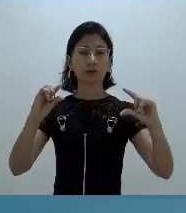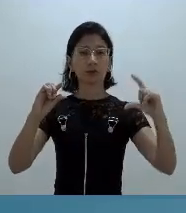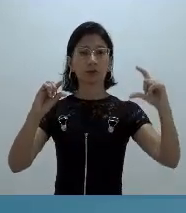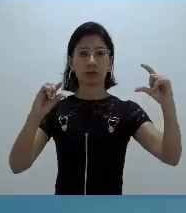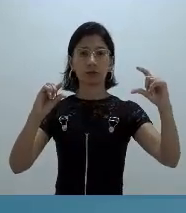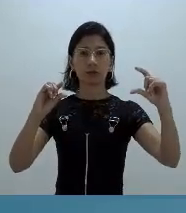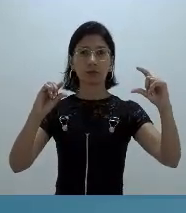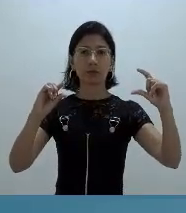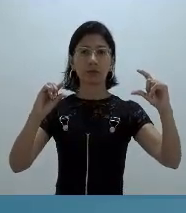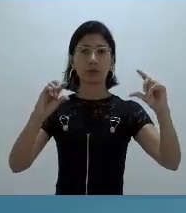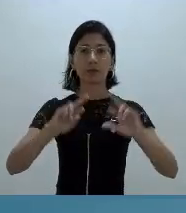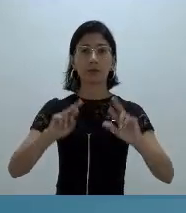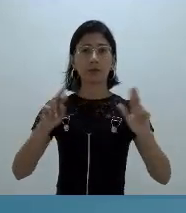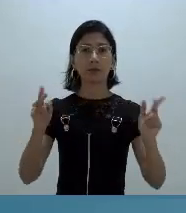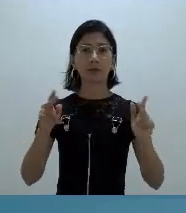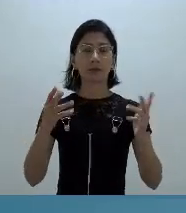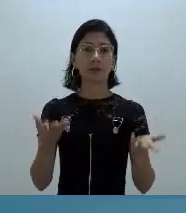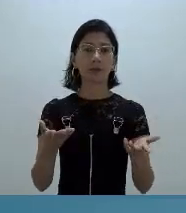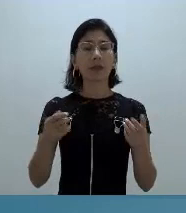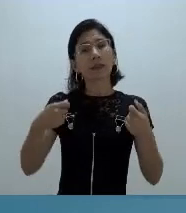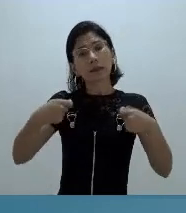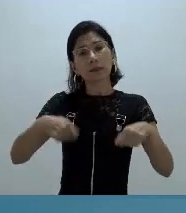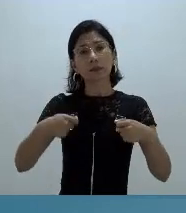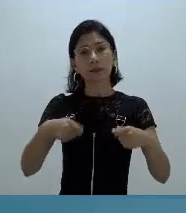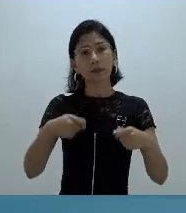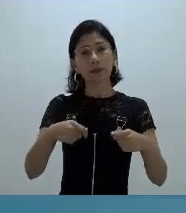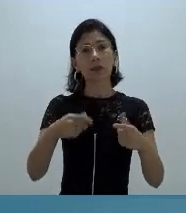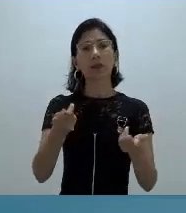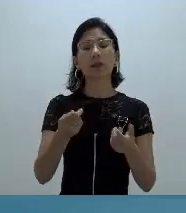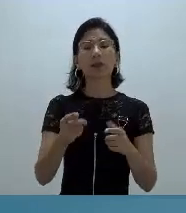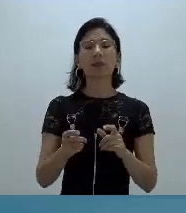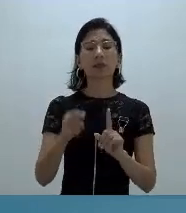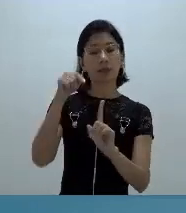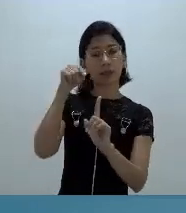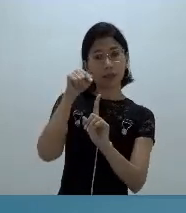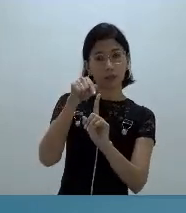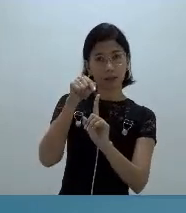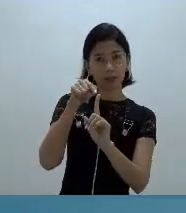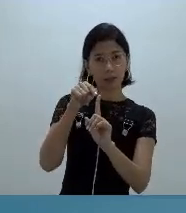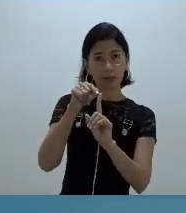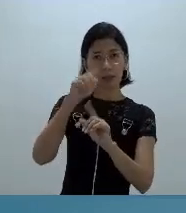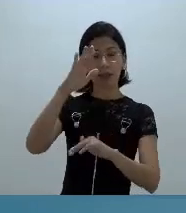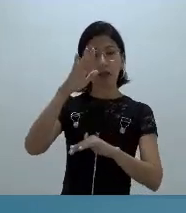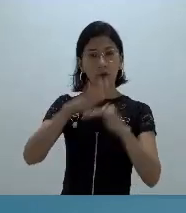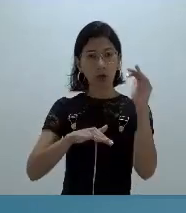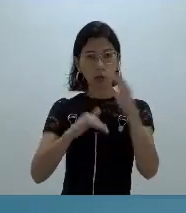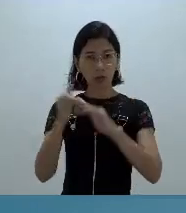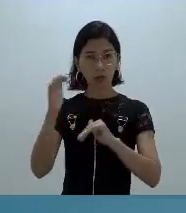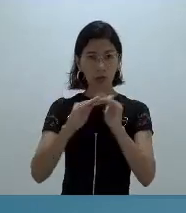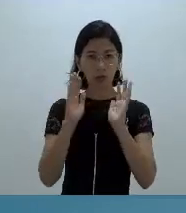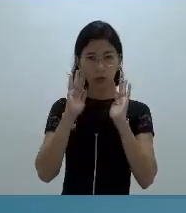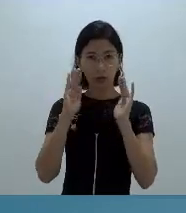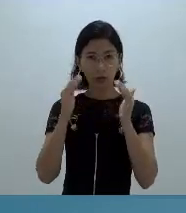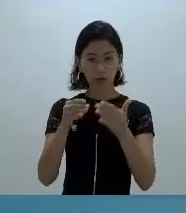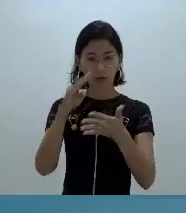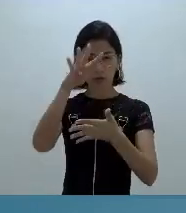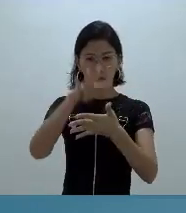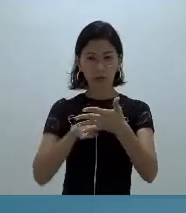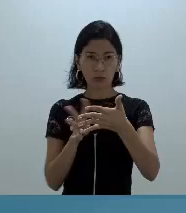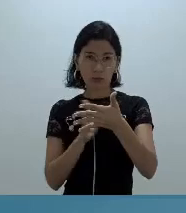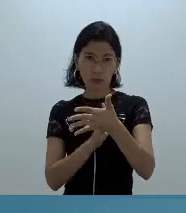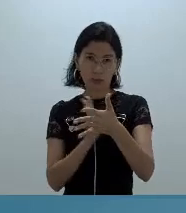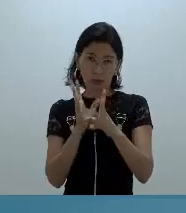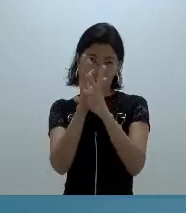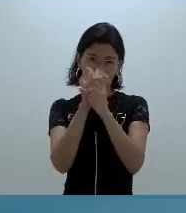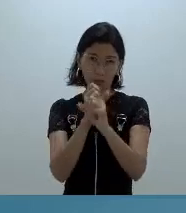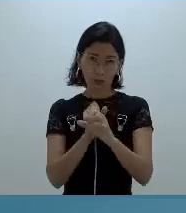necessária a realização de perícia contábil. Vejam, excelências, nós manejamos agravo de